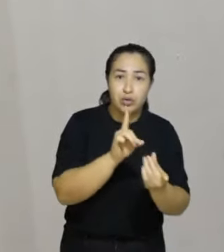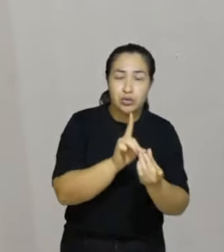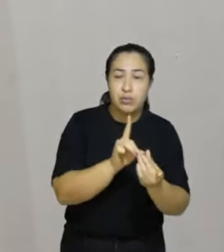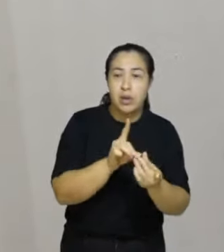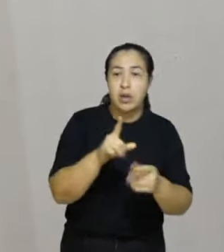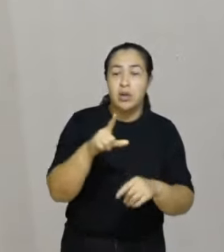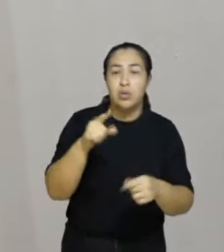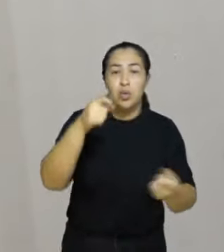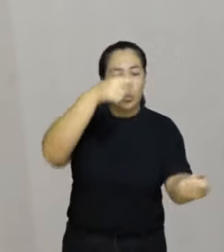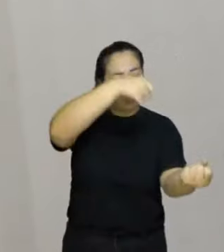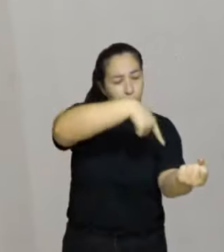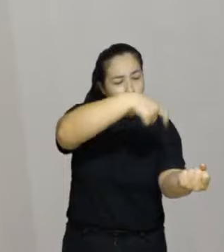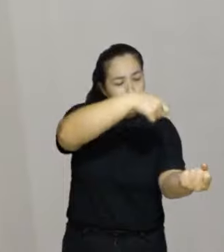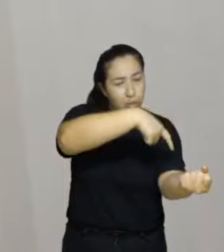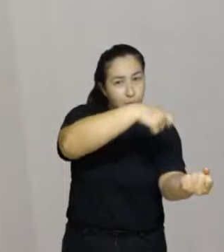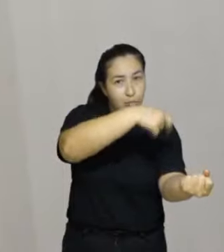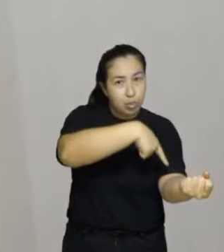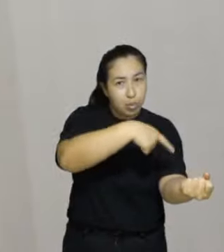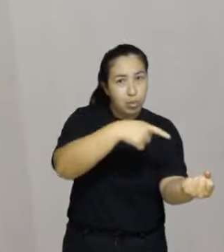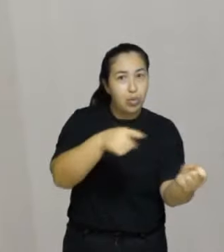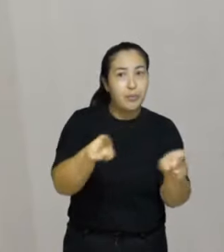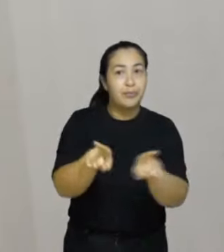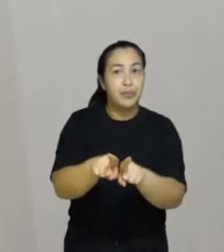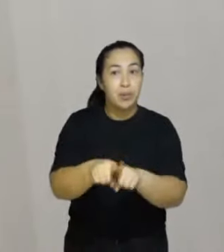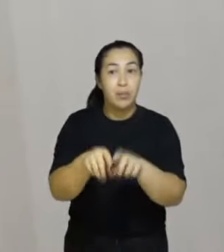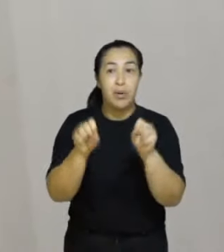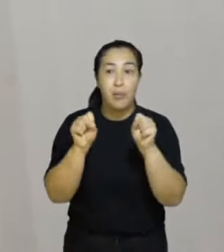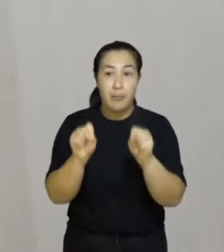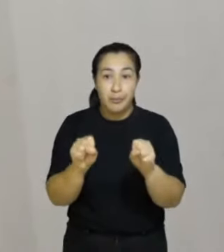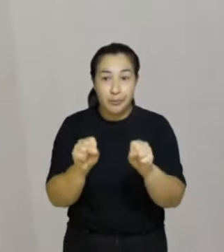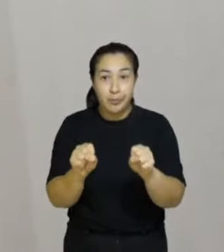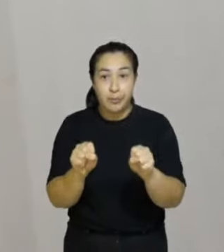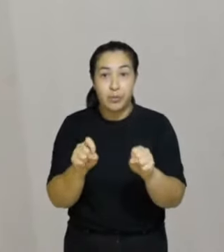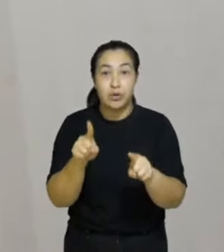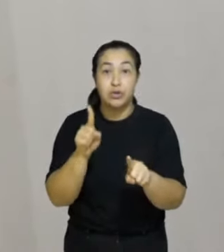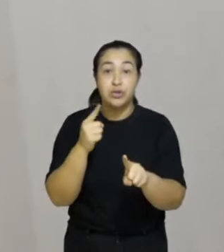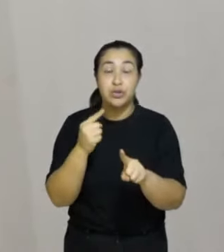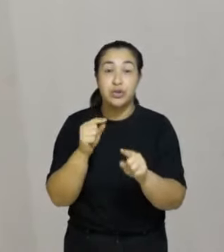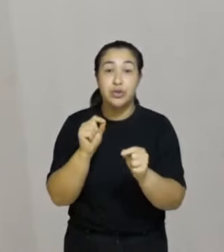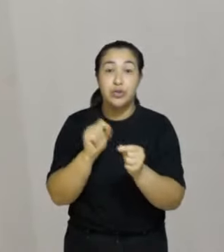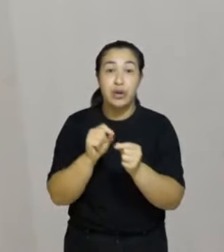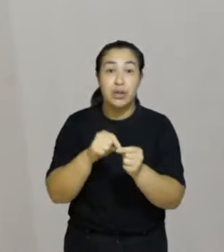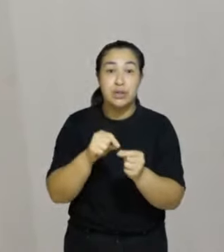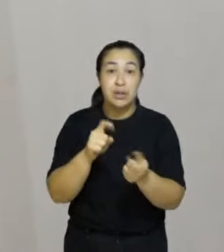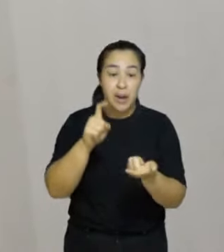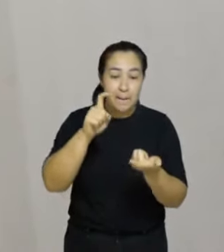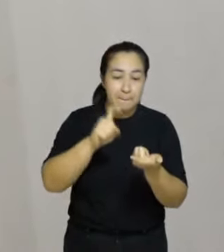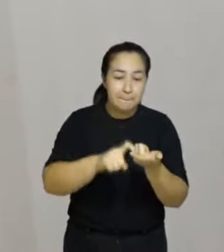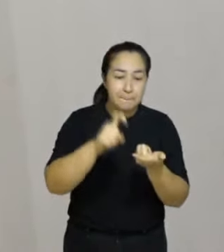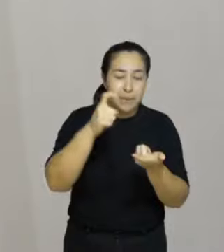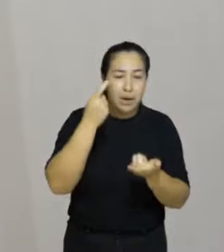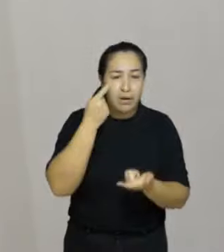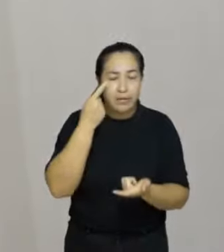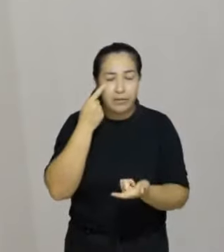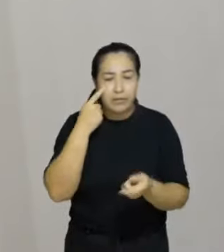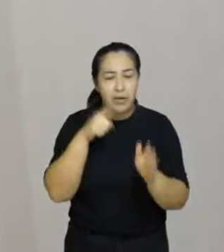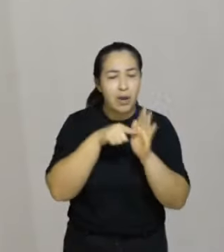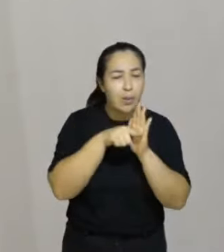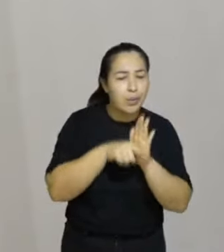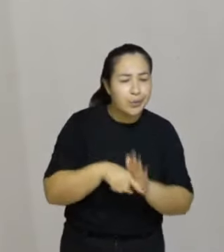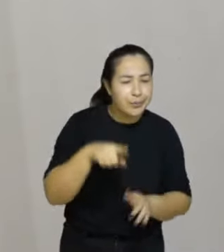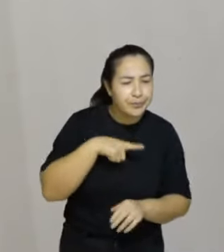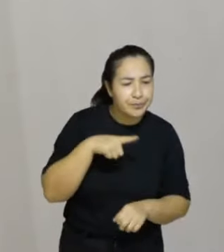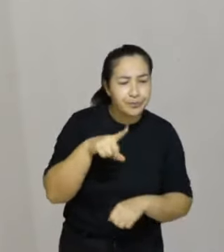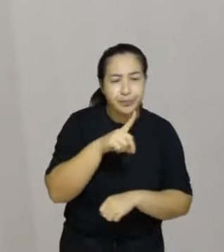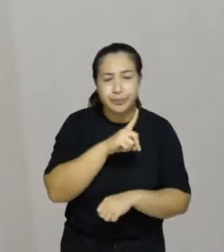hidratação intravenosa e vão poder realizar os testes necessários. Isso vai agilizar o atendimento a